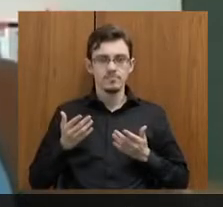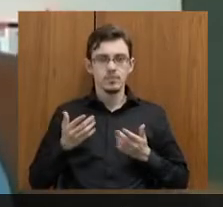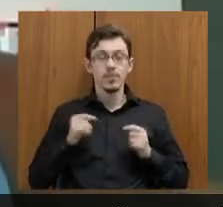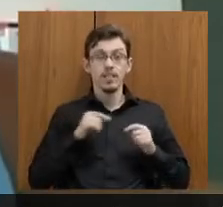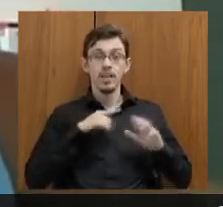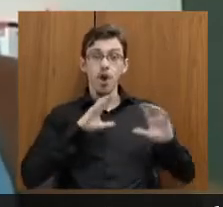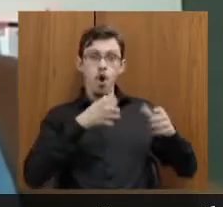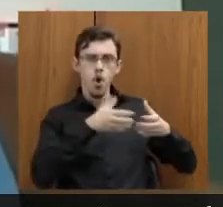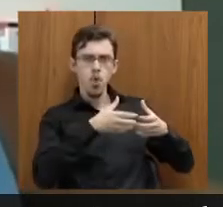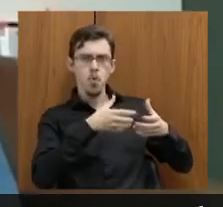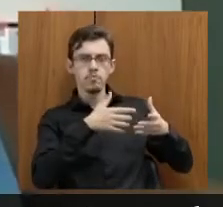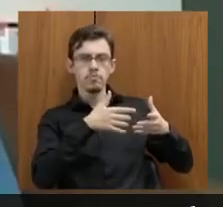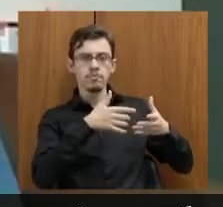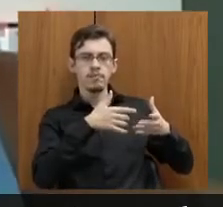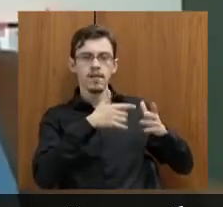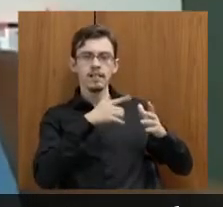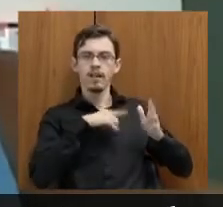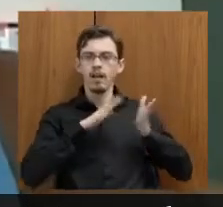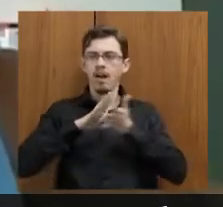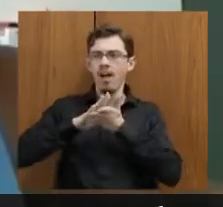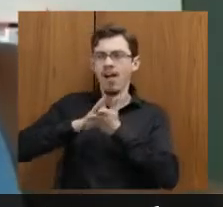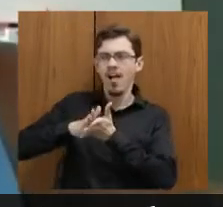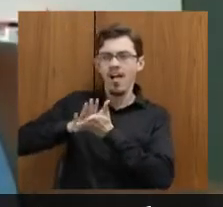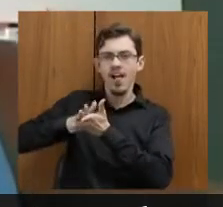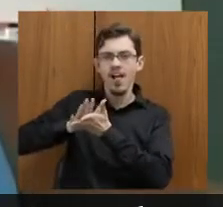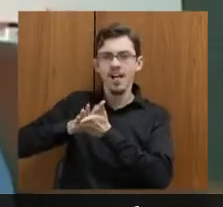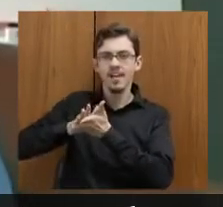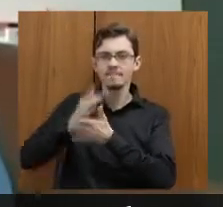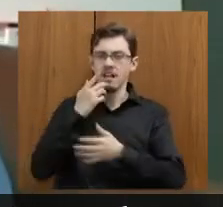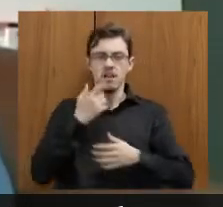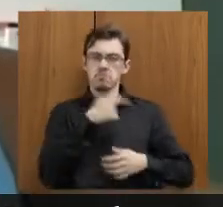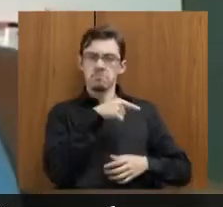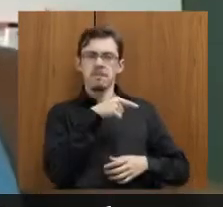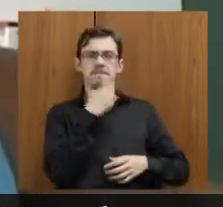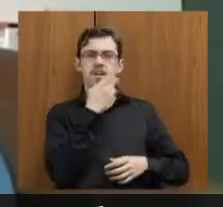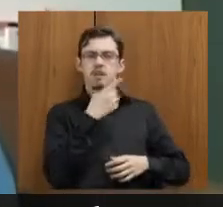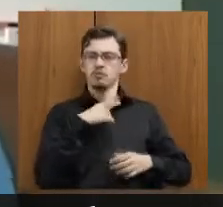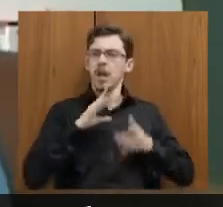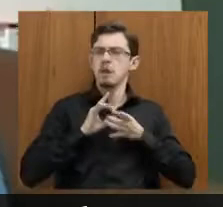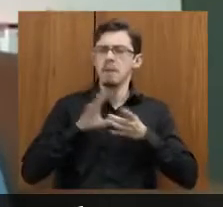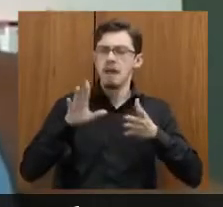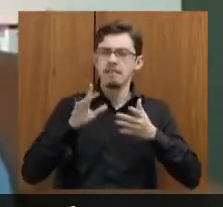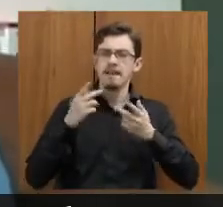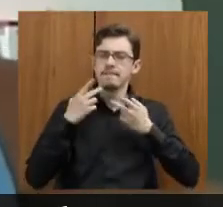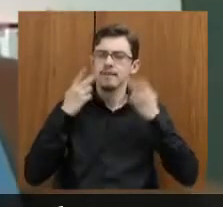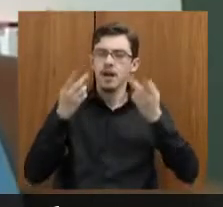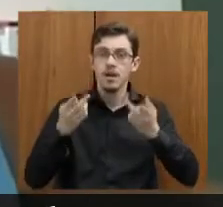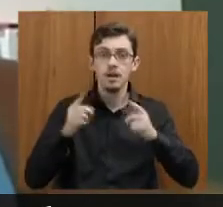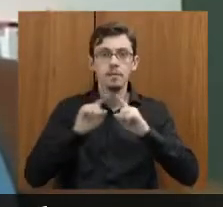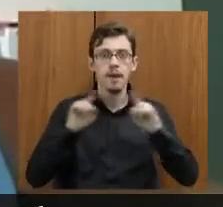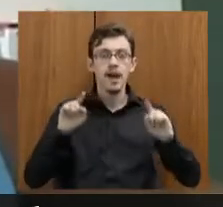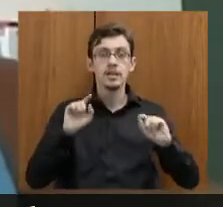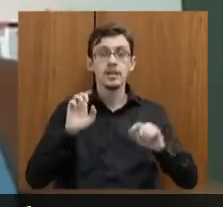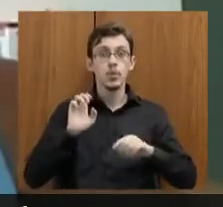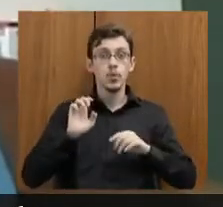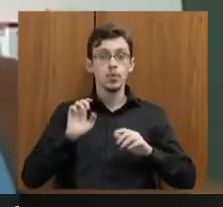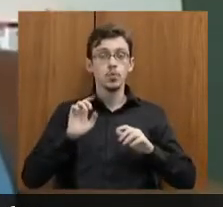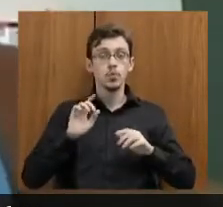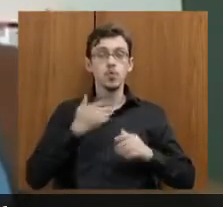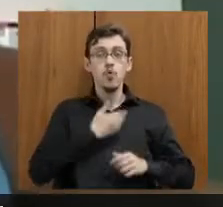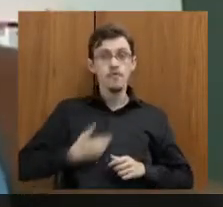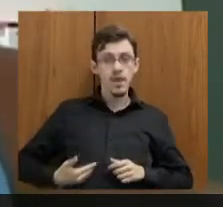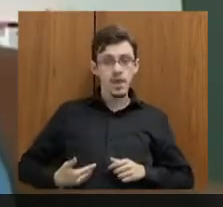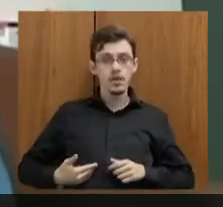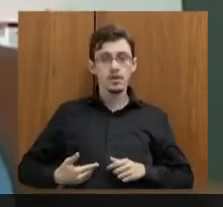ostentando discurso de ódio como se fosse liberdade de expressão início no estado também não pode ser